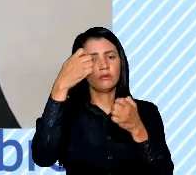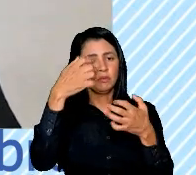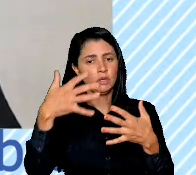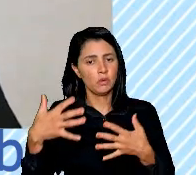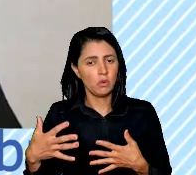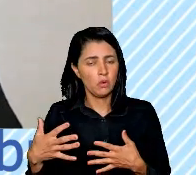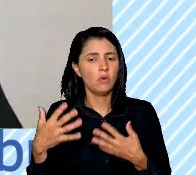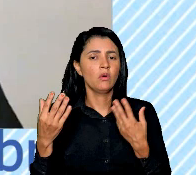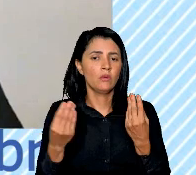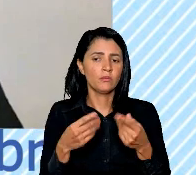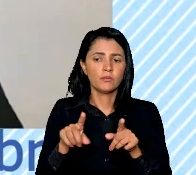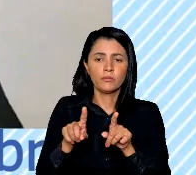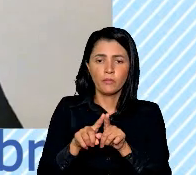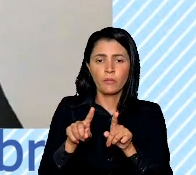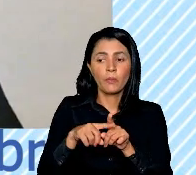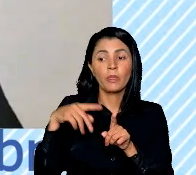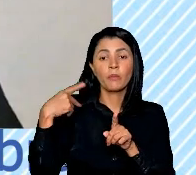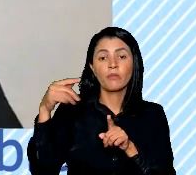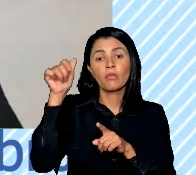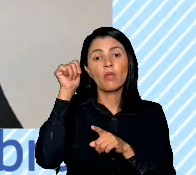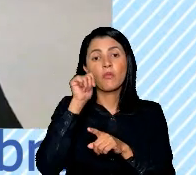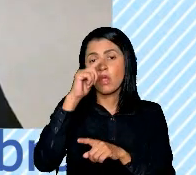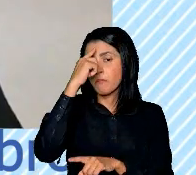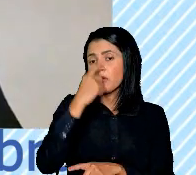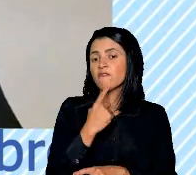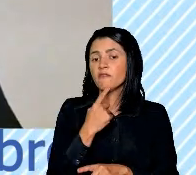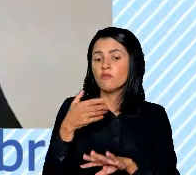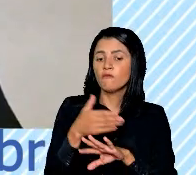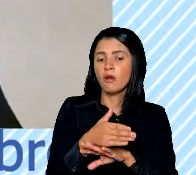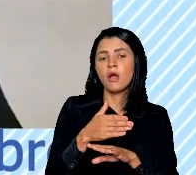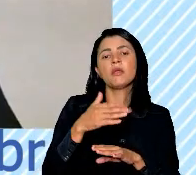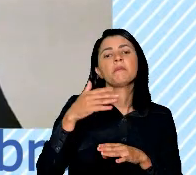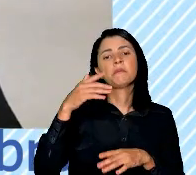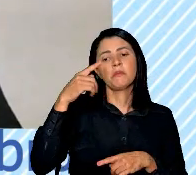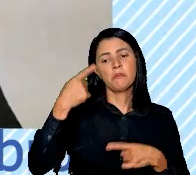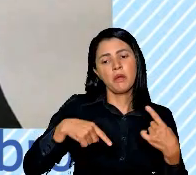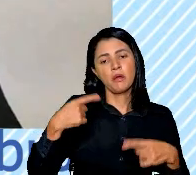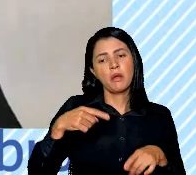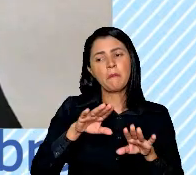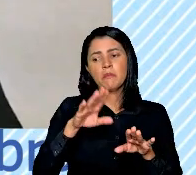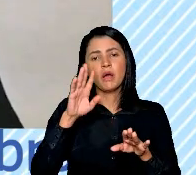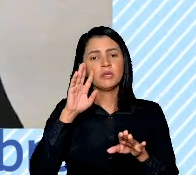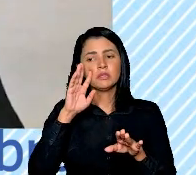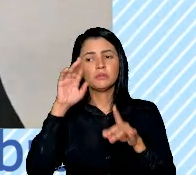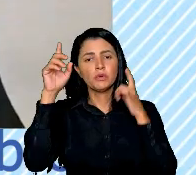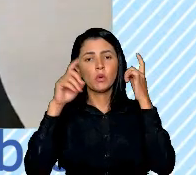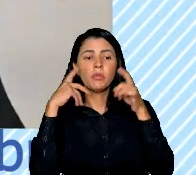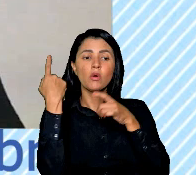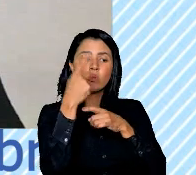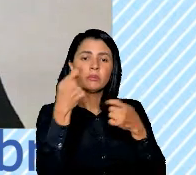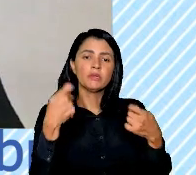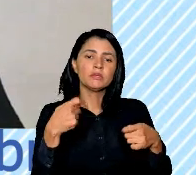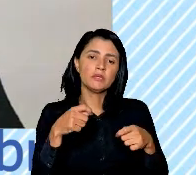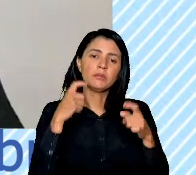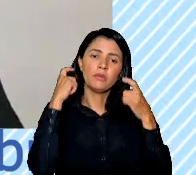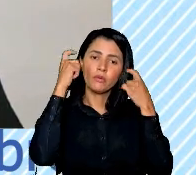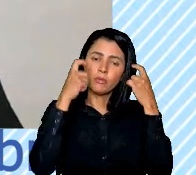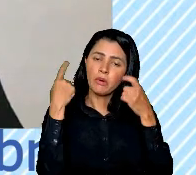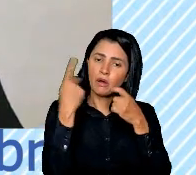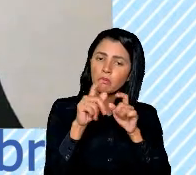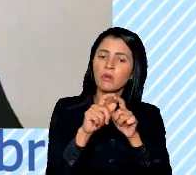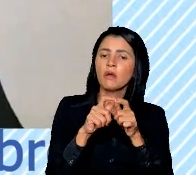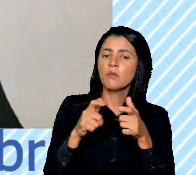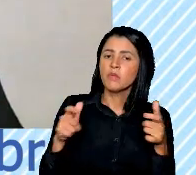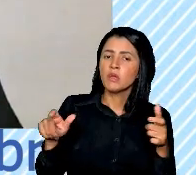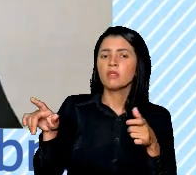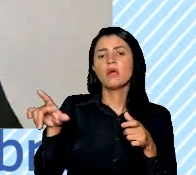essa questão das mulheres que vêm para a política, mas elas não se preocupam com as pautas que elas deveriam se preocupar para trazer, para aumentar, para